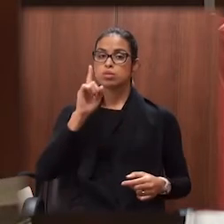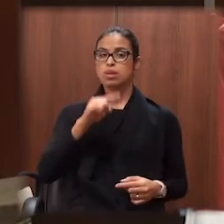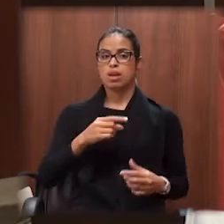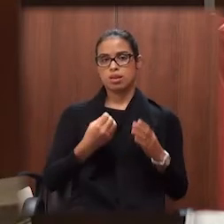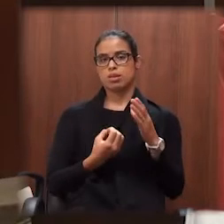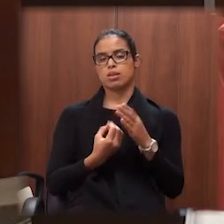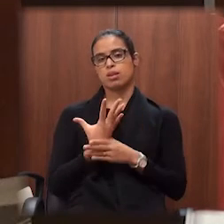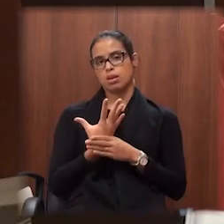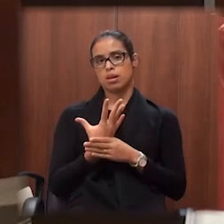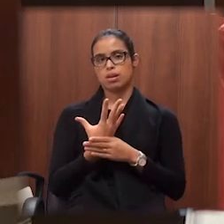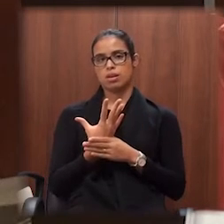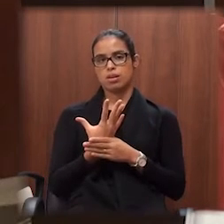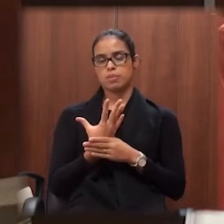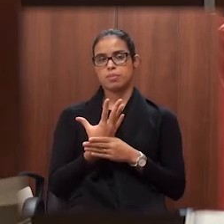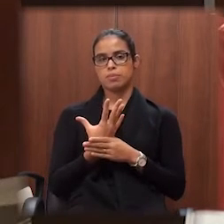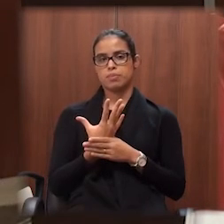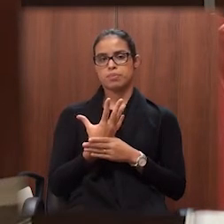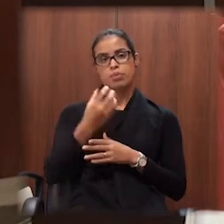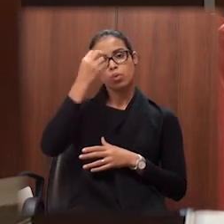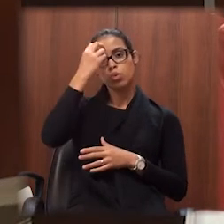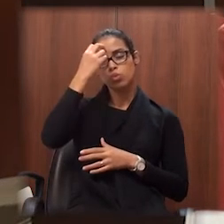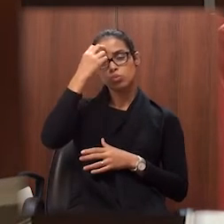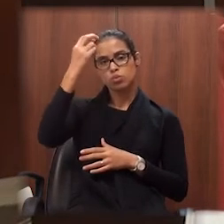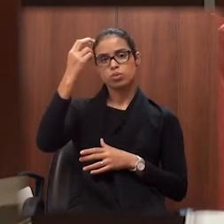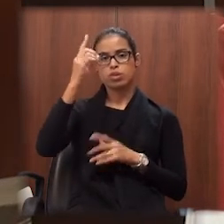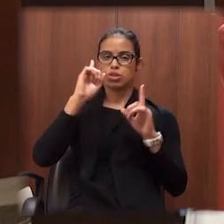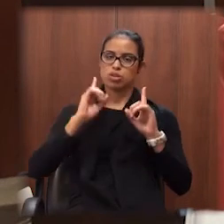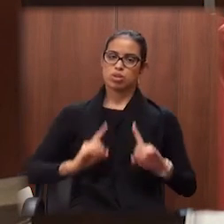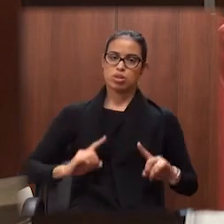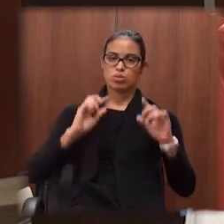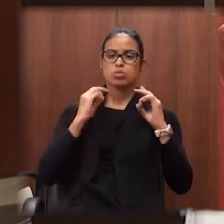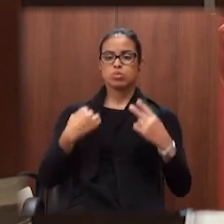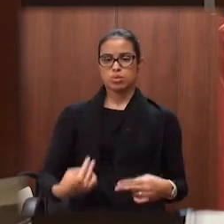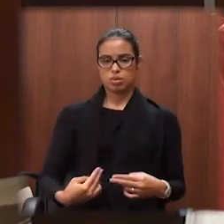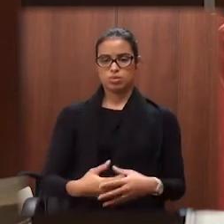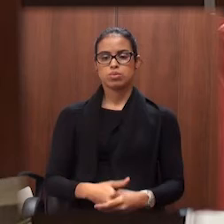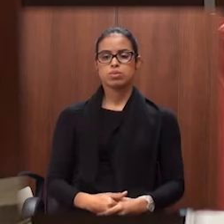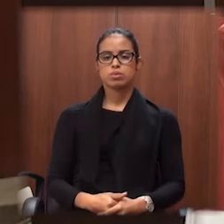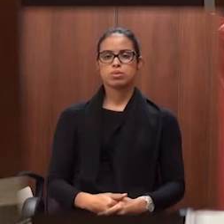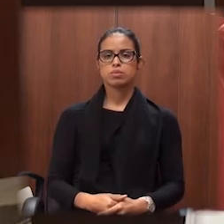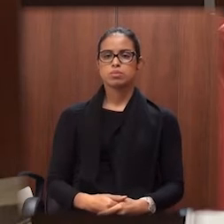criar uma cultura de direitos humanos